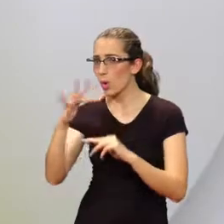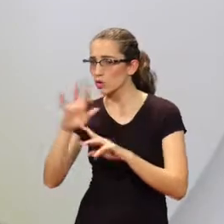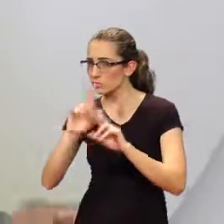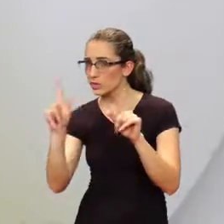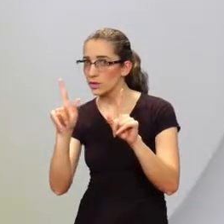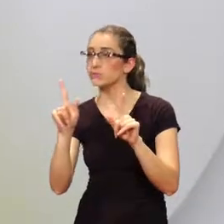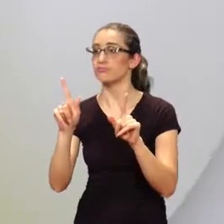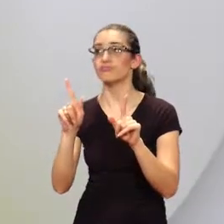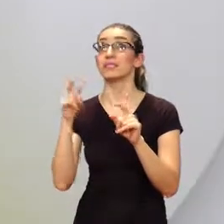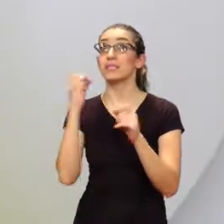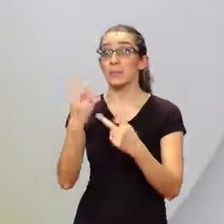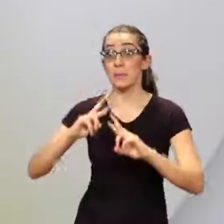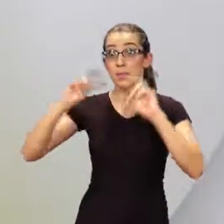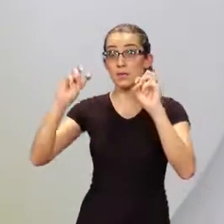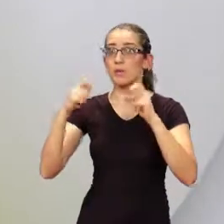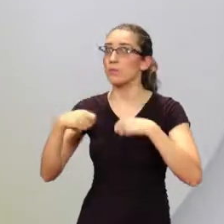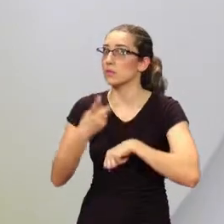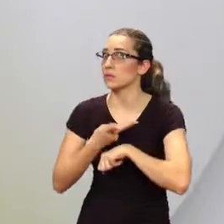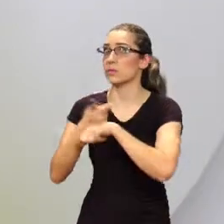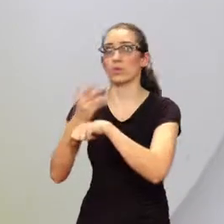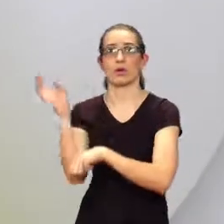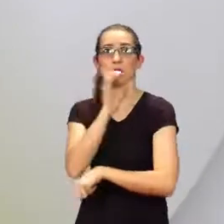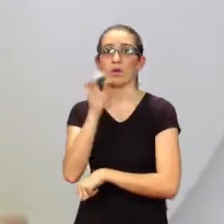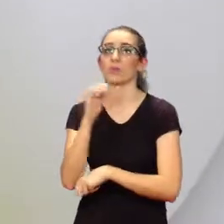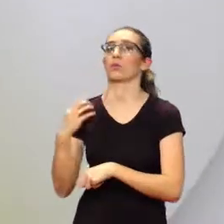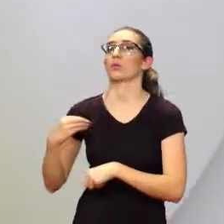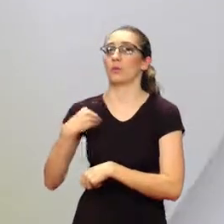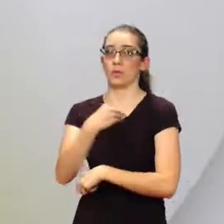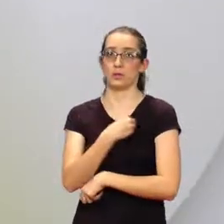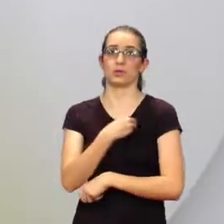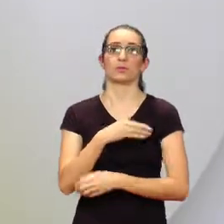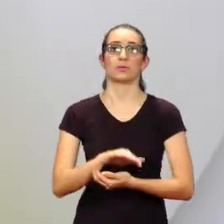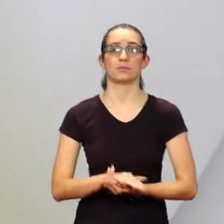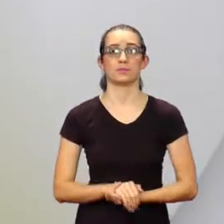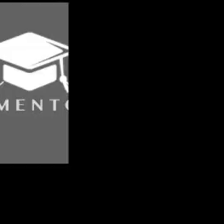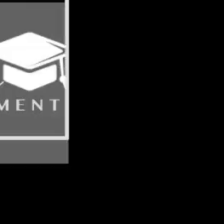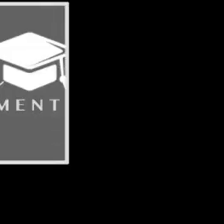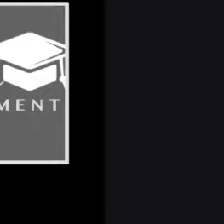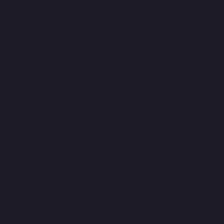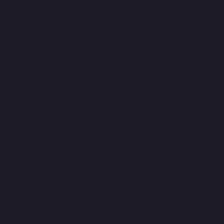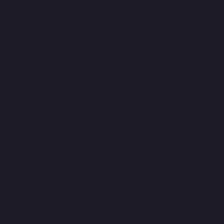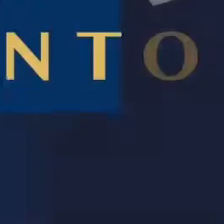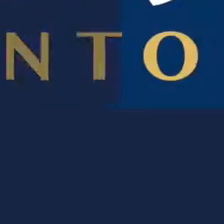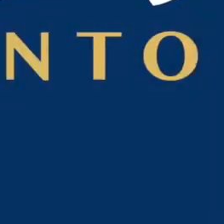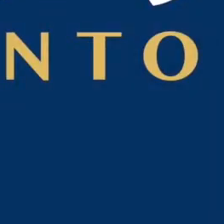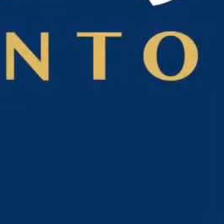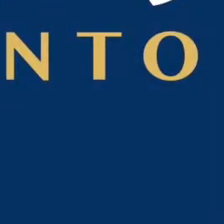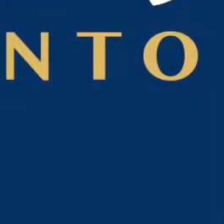ok? Se você perceber alguma dessas modificações, procure logo seu dentista.